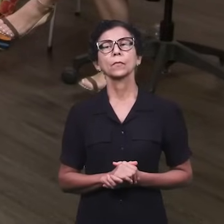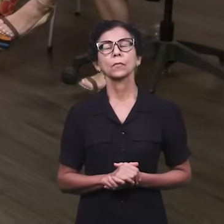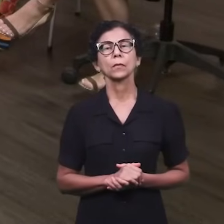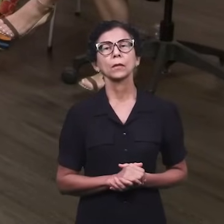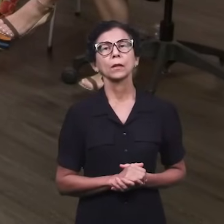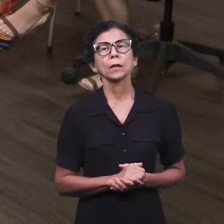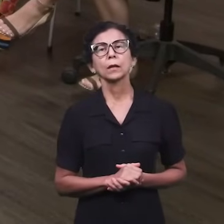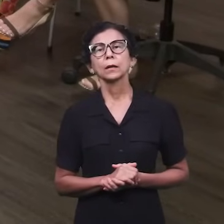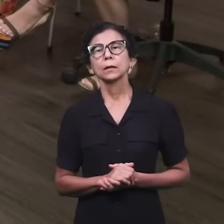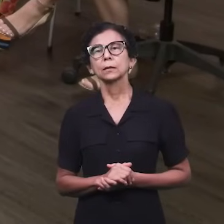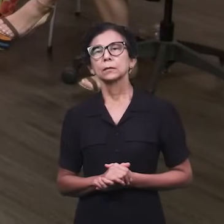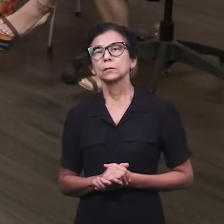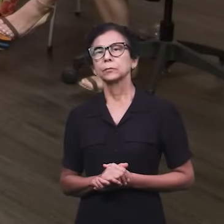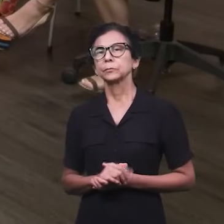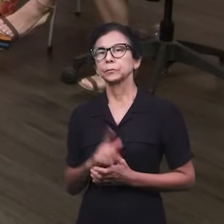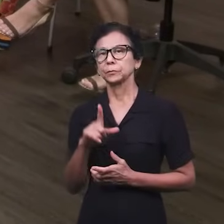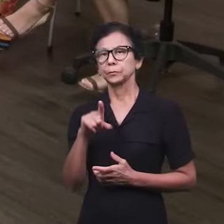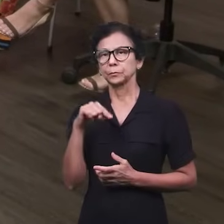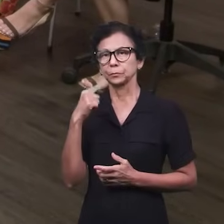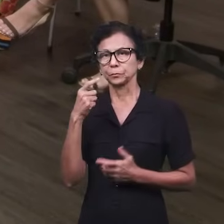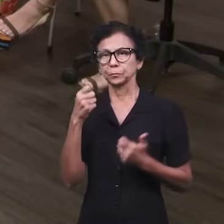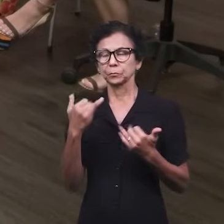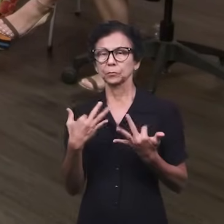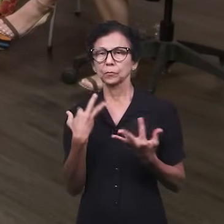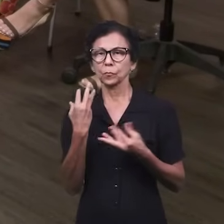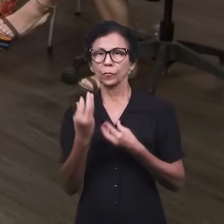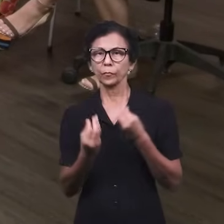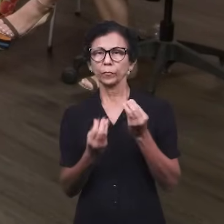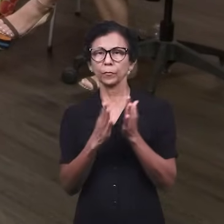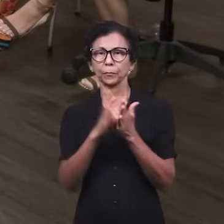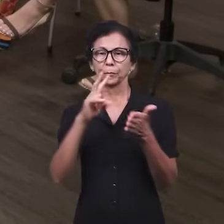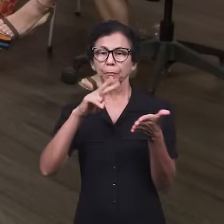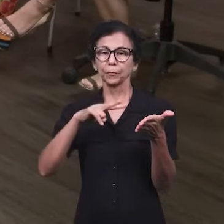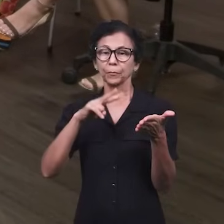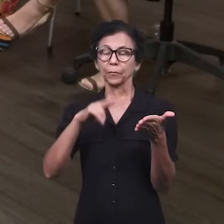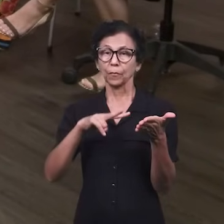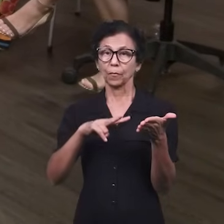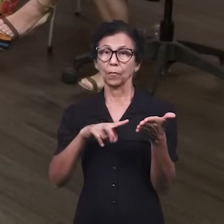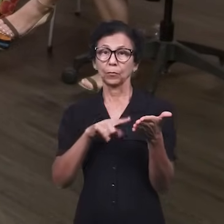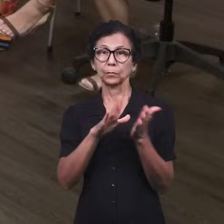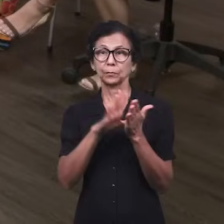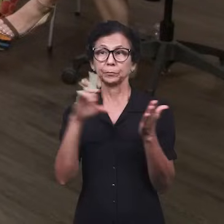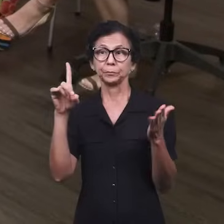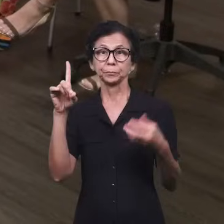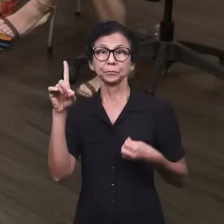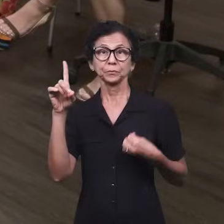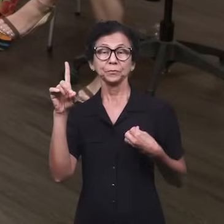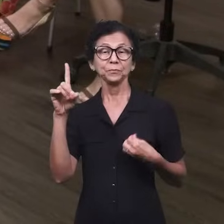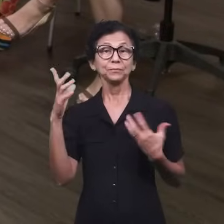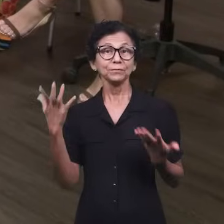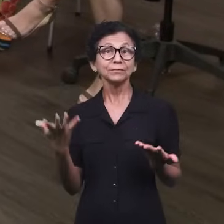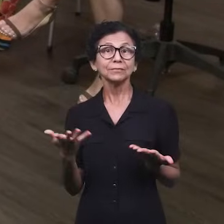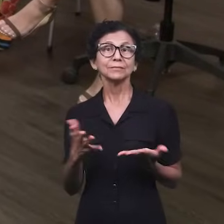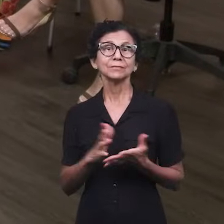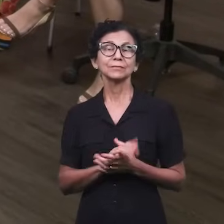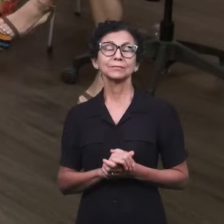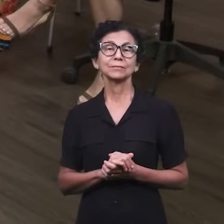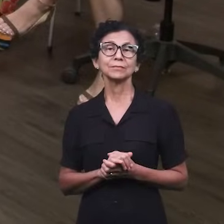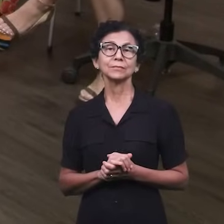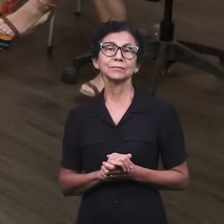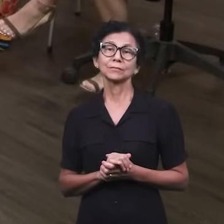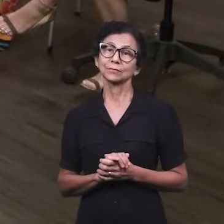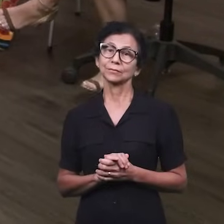depois eh de como que nós fazemos essa leitura de uma palavra que é viva que precisa falar